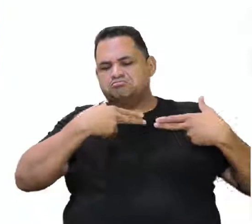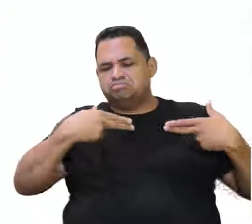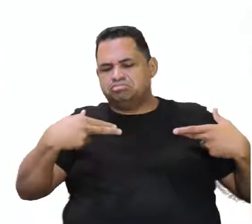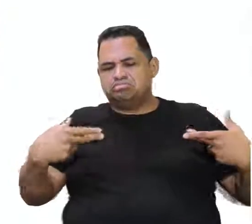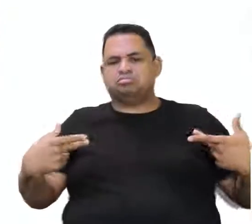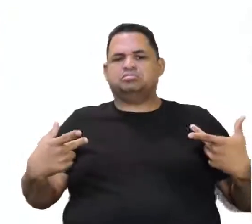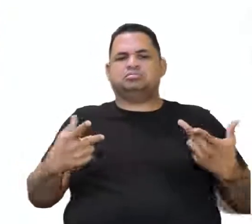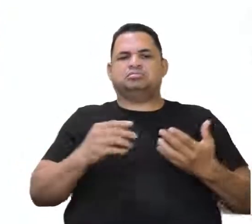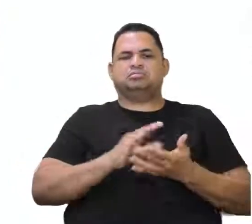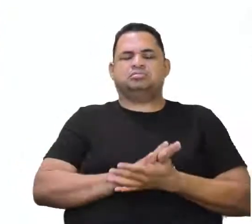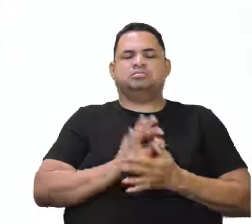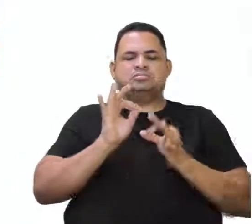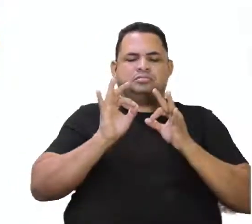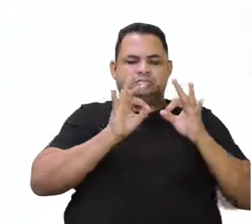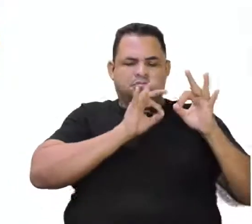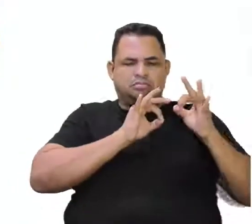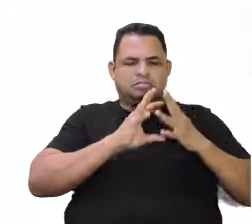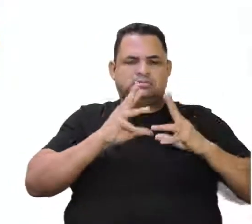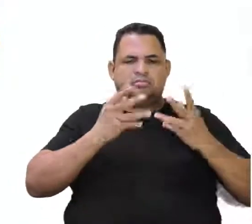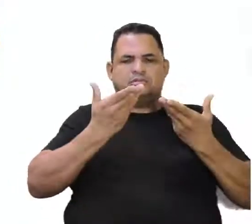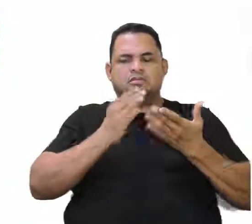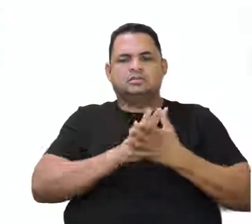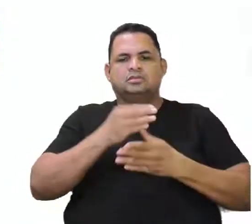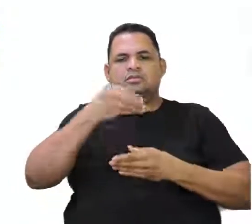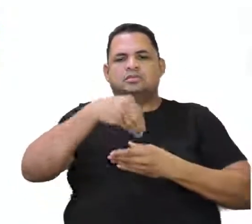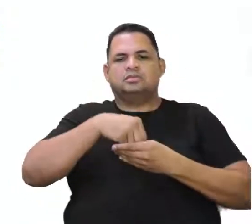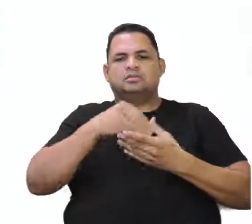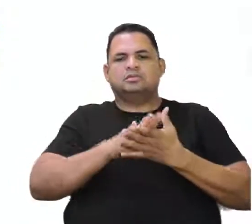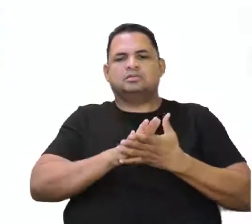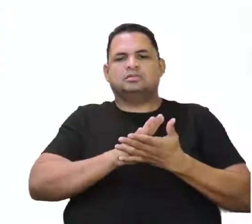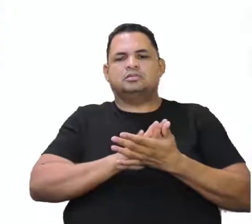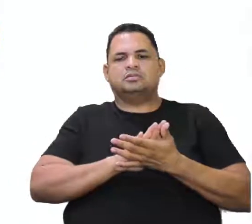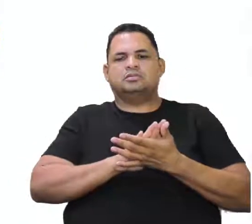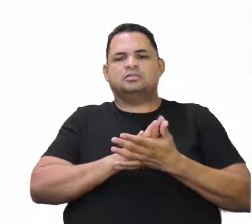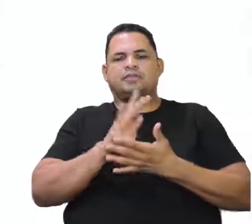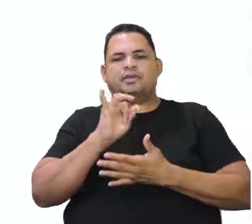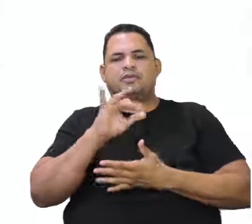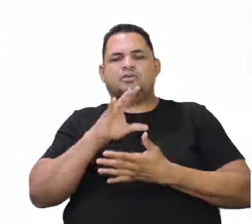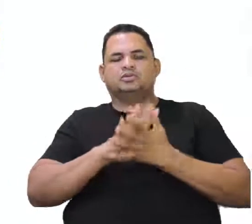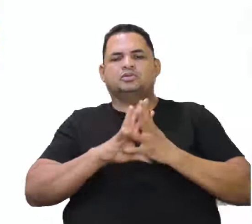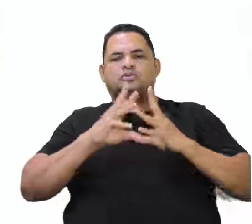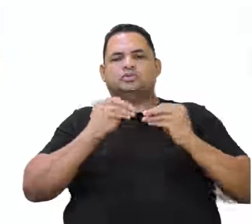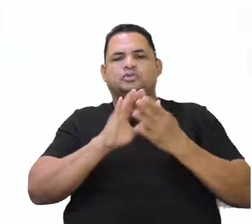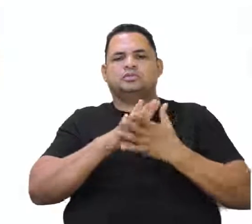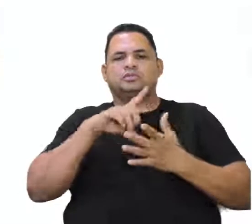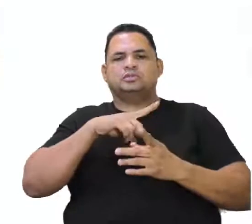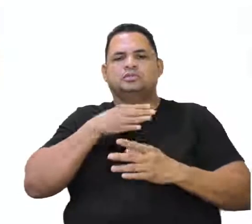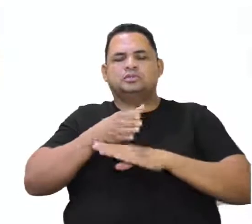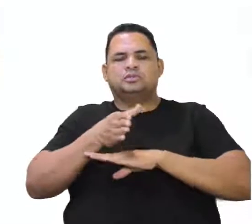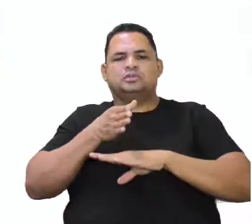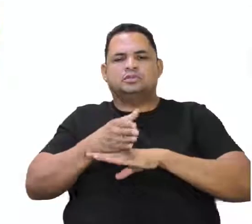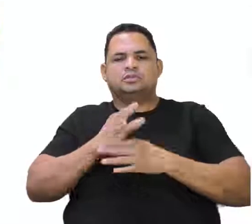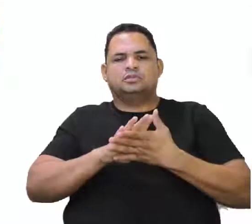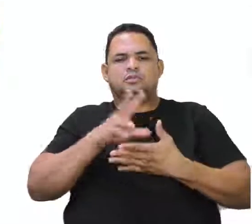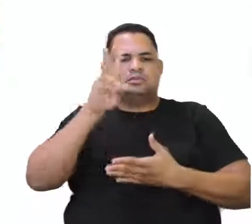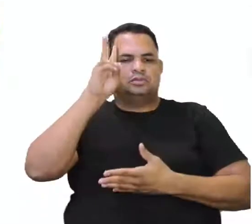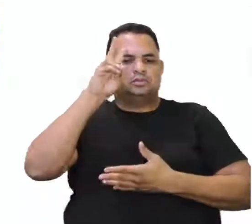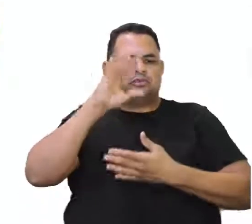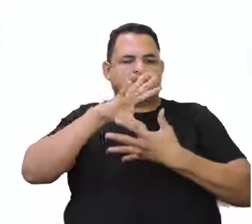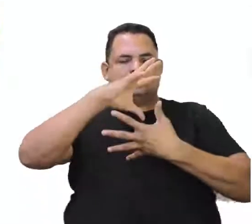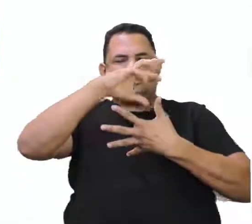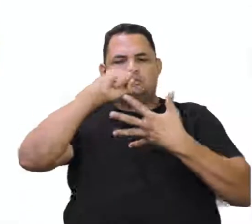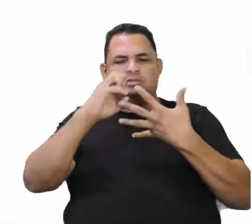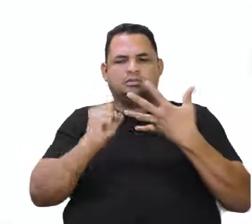invertebrados, vertebrados, micro-organismos, tudo isso faz parte do componente biótico. Todos eles têm a sua participação. É só a gente lembrar da